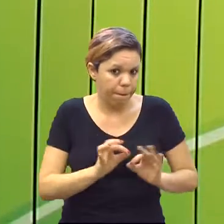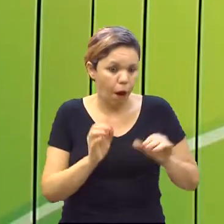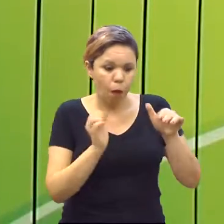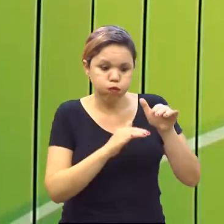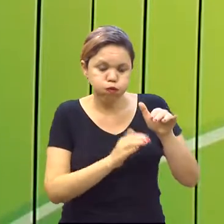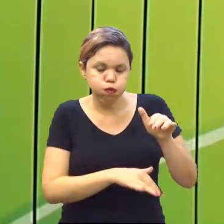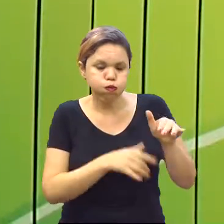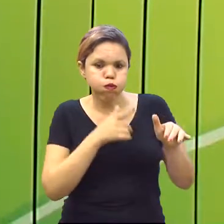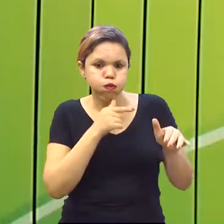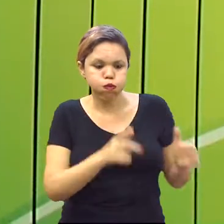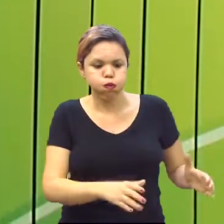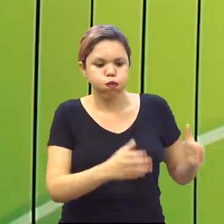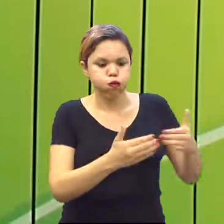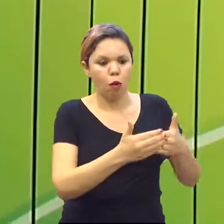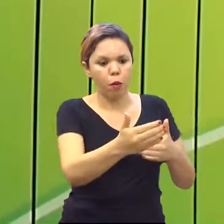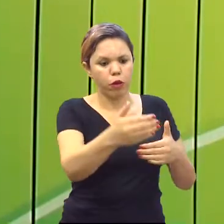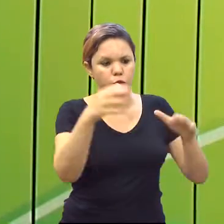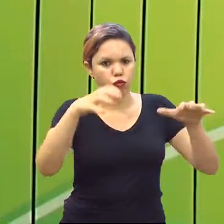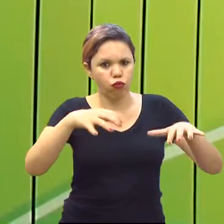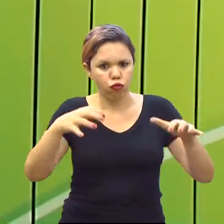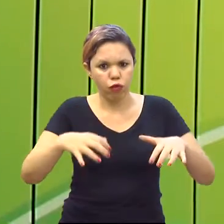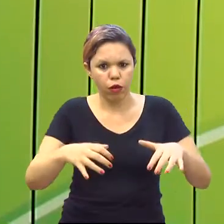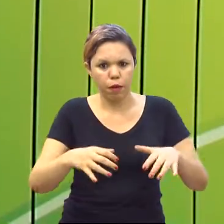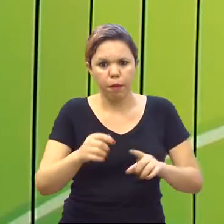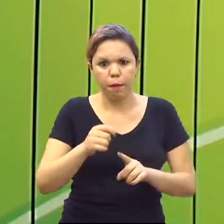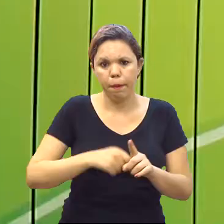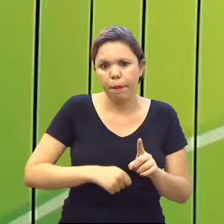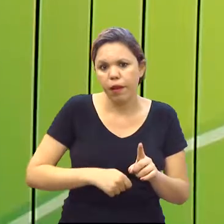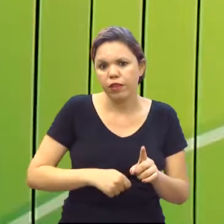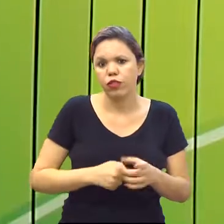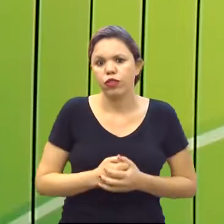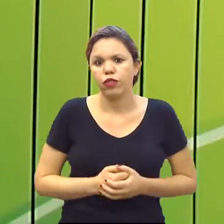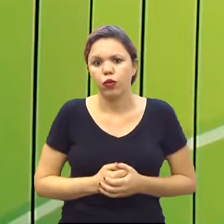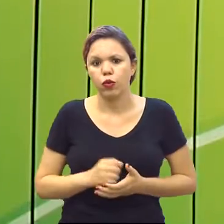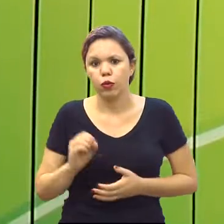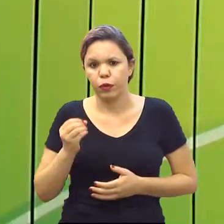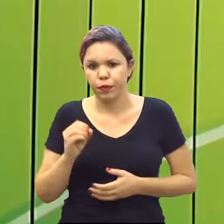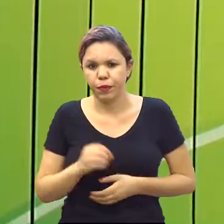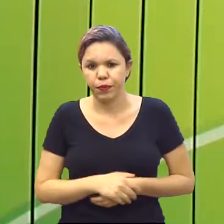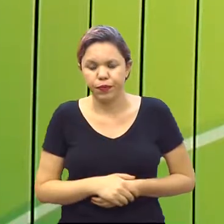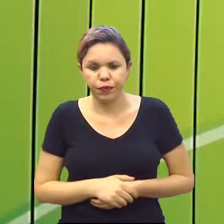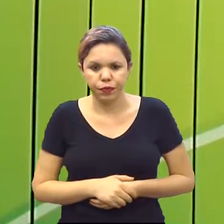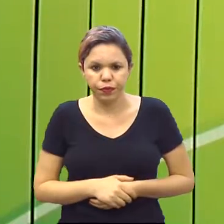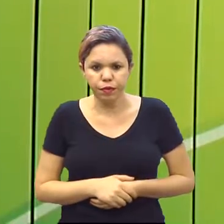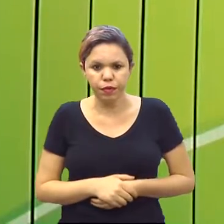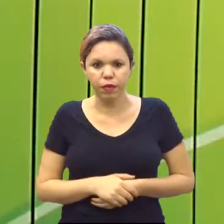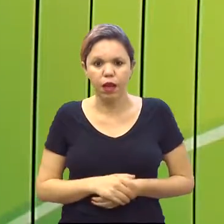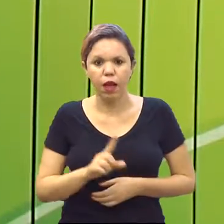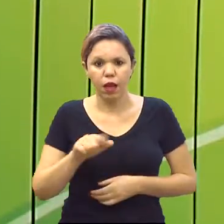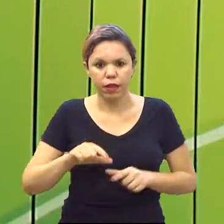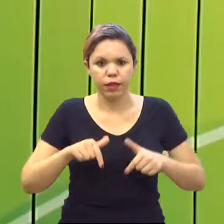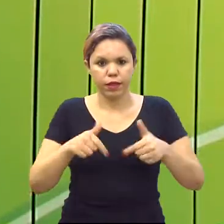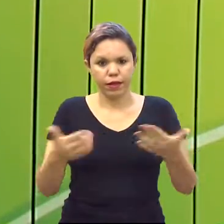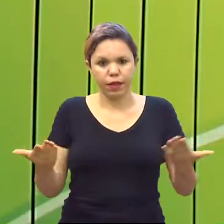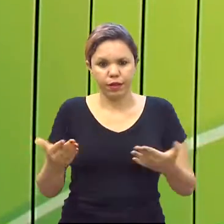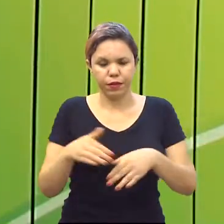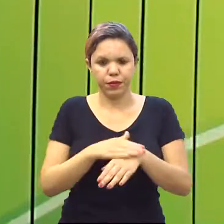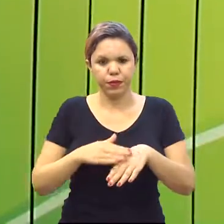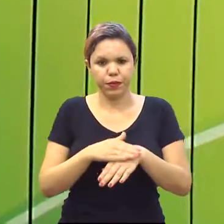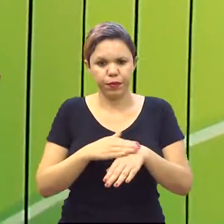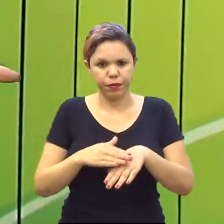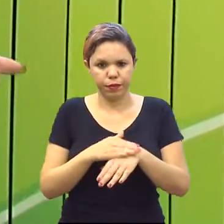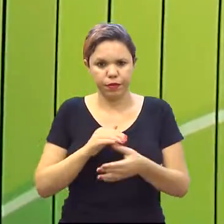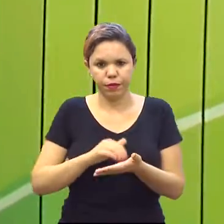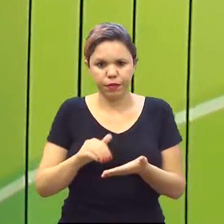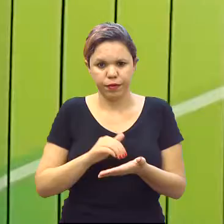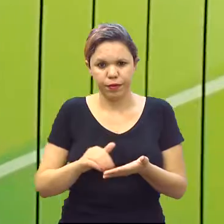e armazenar a água no próximo período chuvoso previsto para iniciar no mês de outubro. E é sobre essa ação que nós vamos